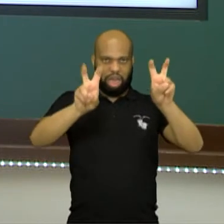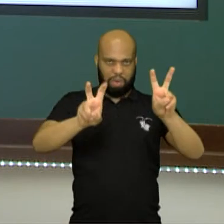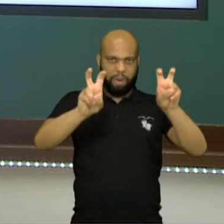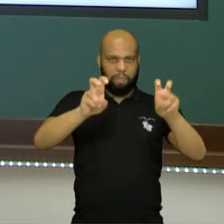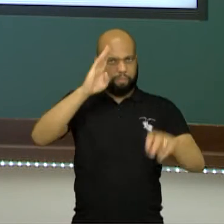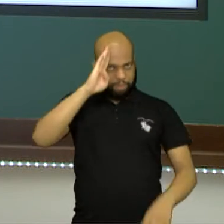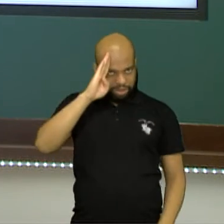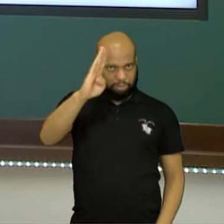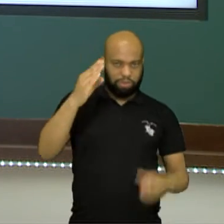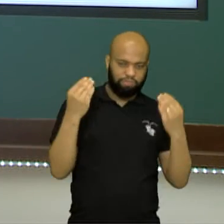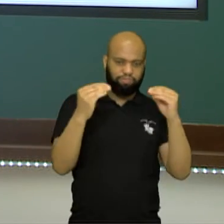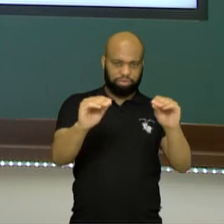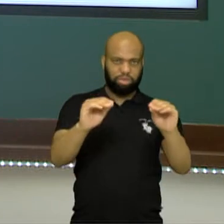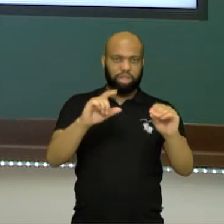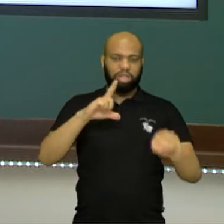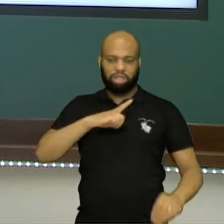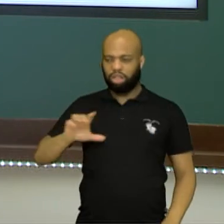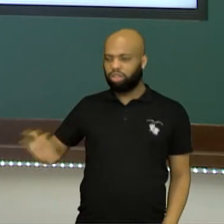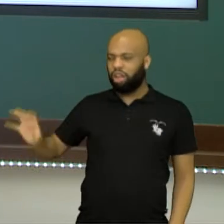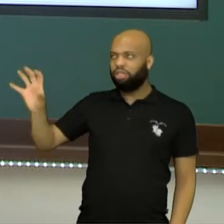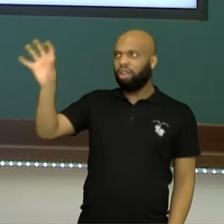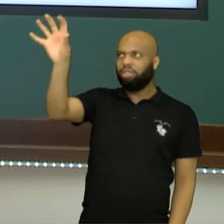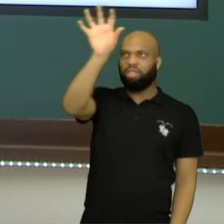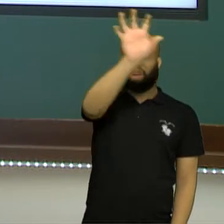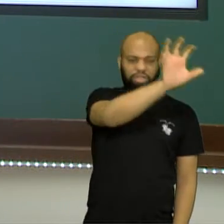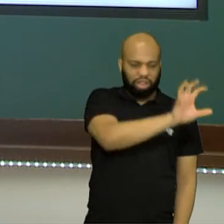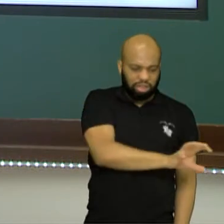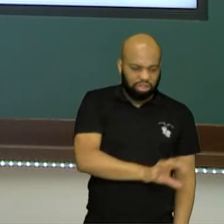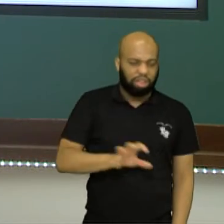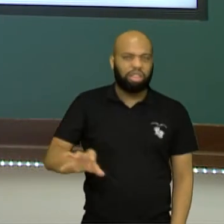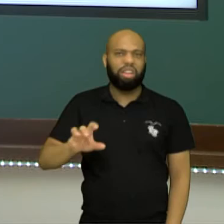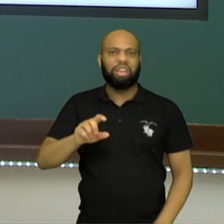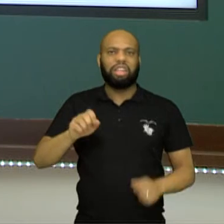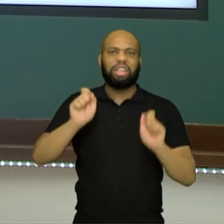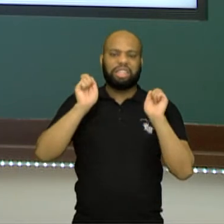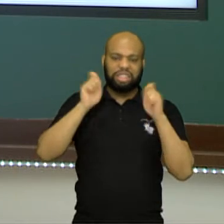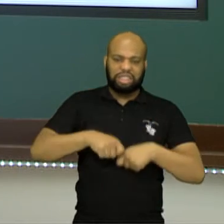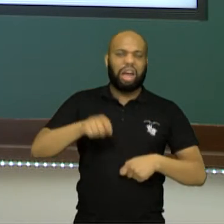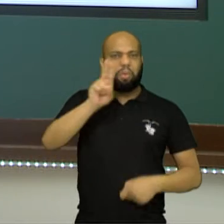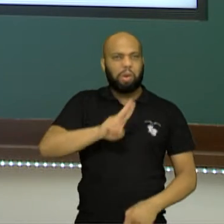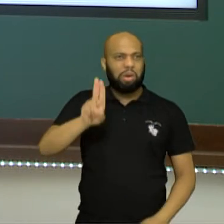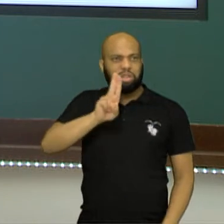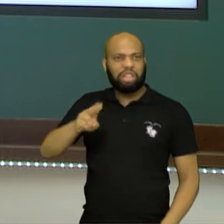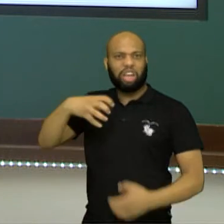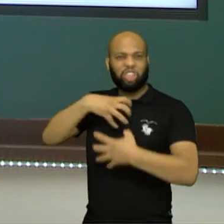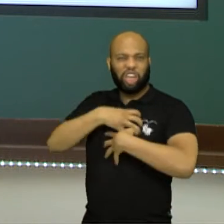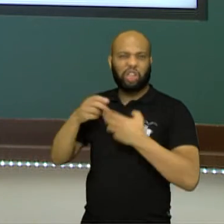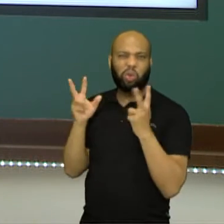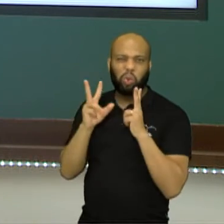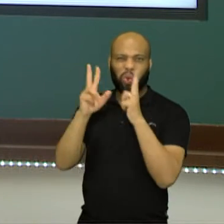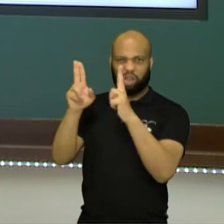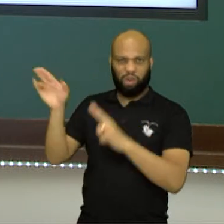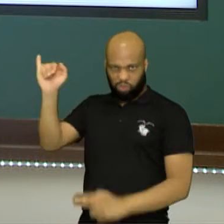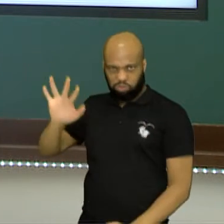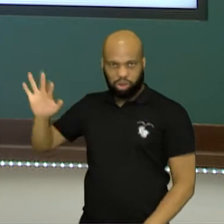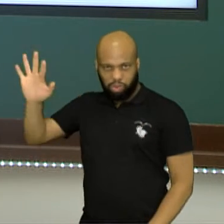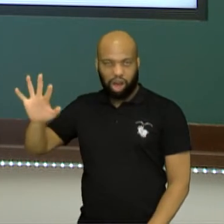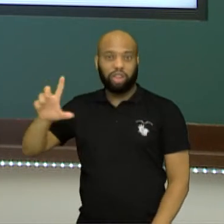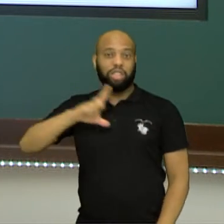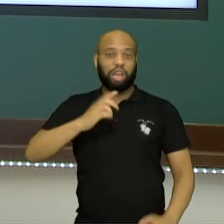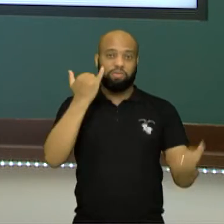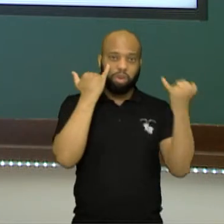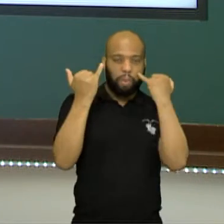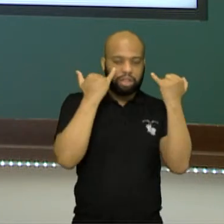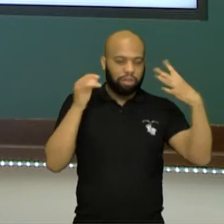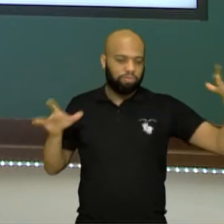você escreve, e em volta dele você pode colocar, ligado por flechas, balões, informações ligadas